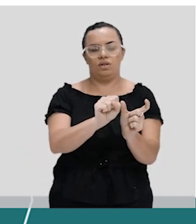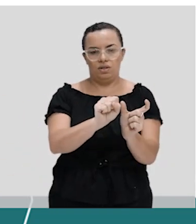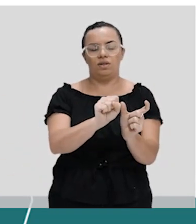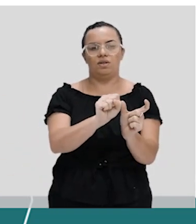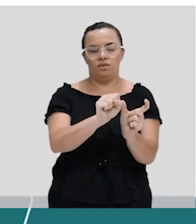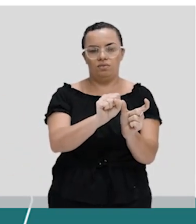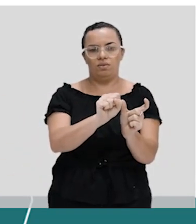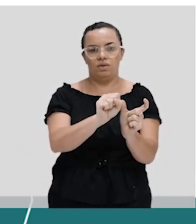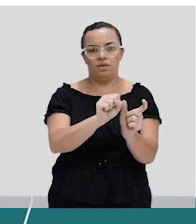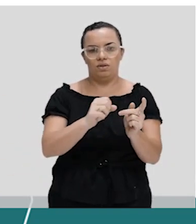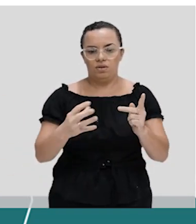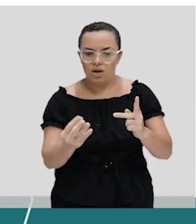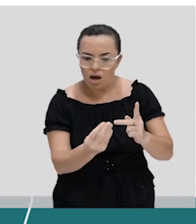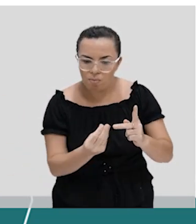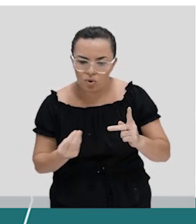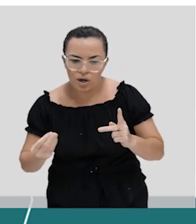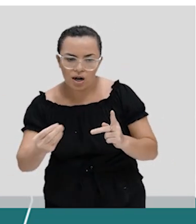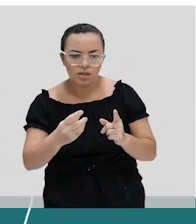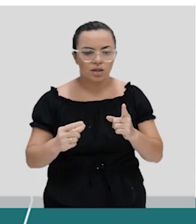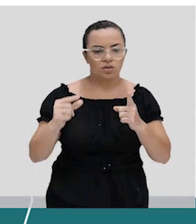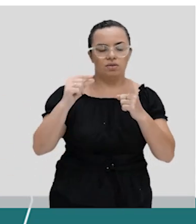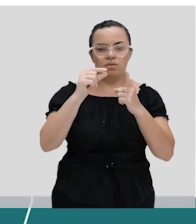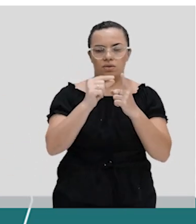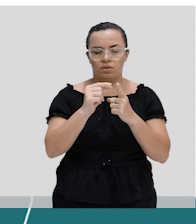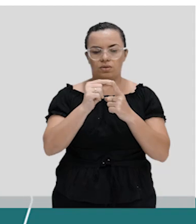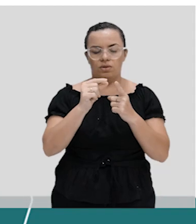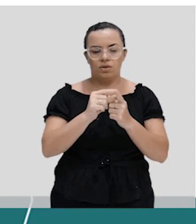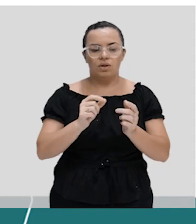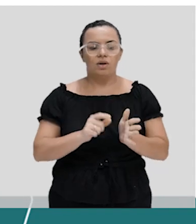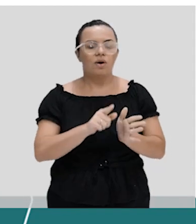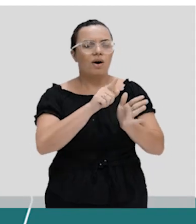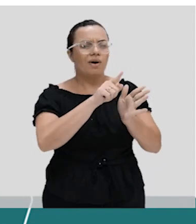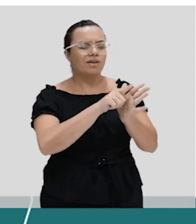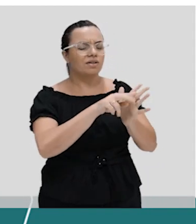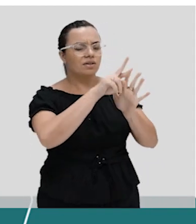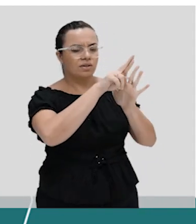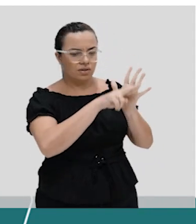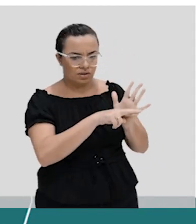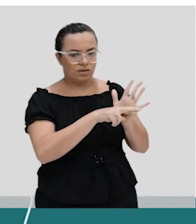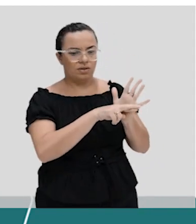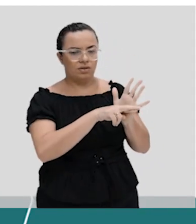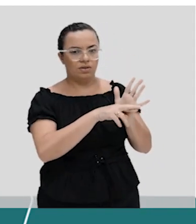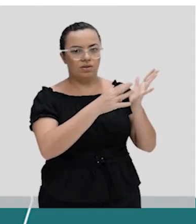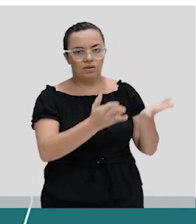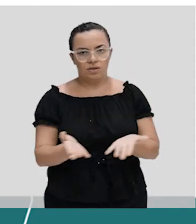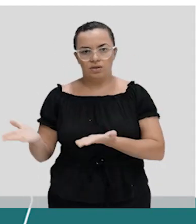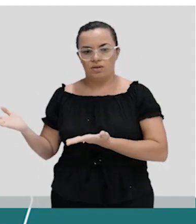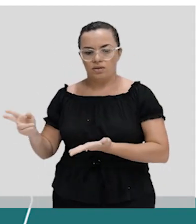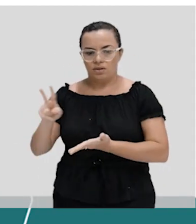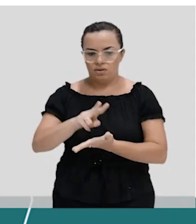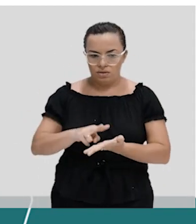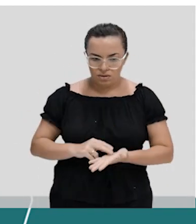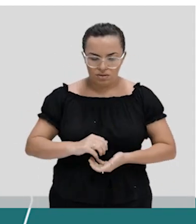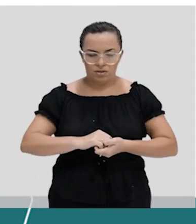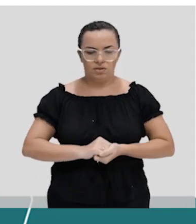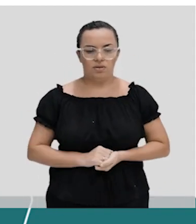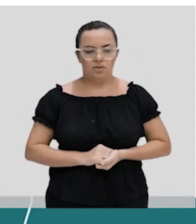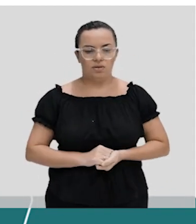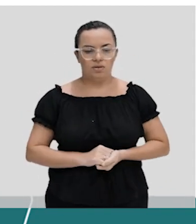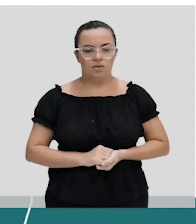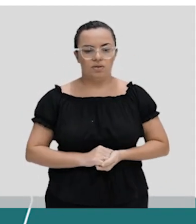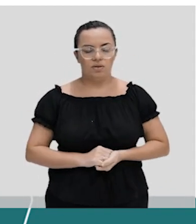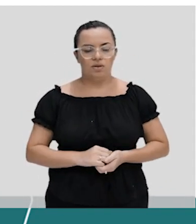para marcar a pluralidade, né? Então, qual é a exceção dessa regra? Cano e cânones. Os